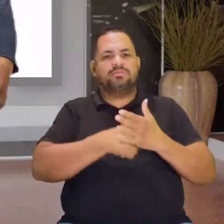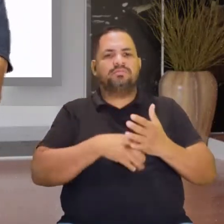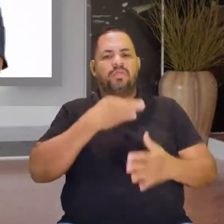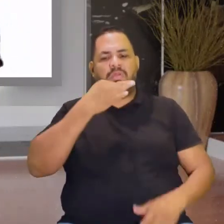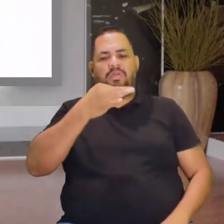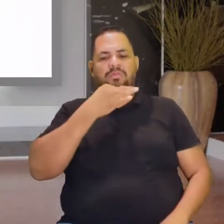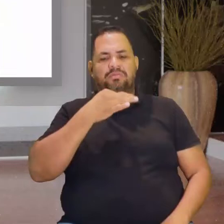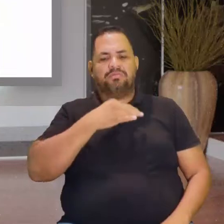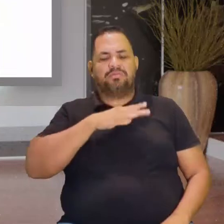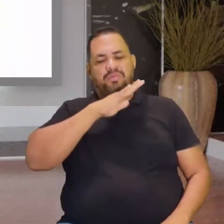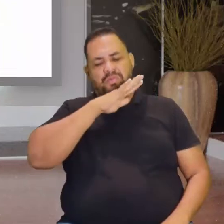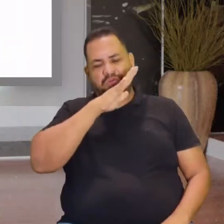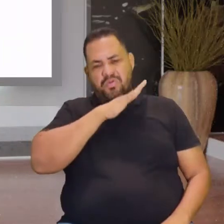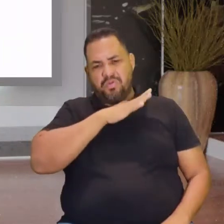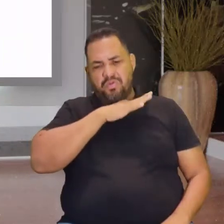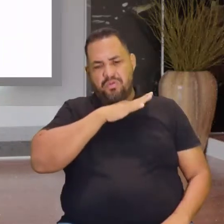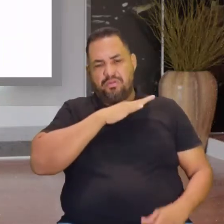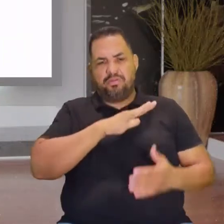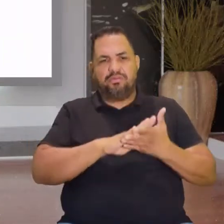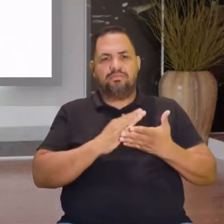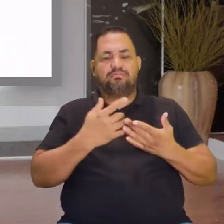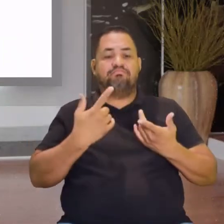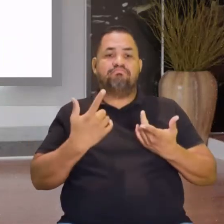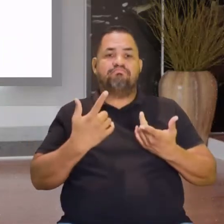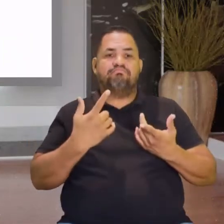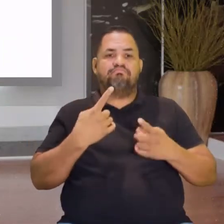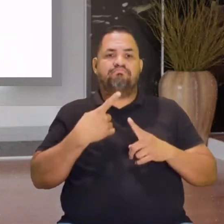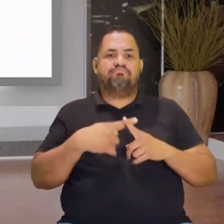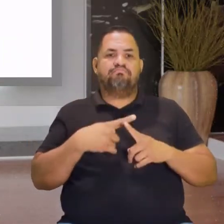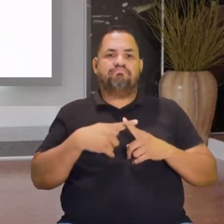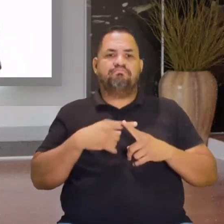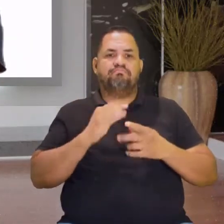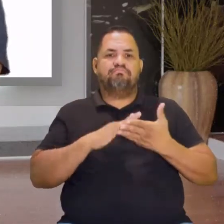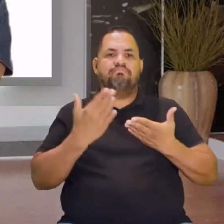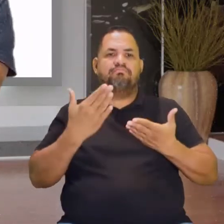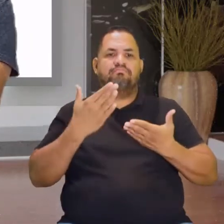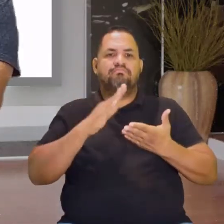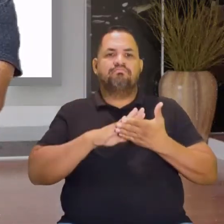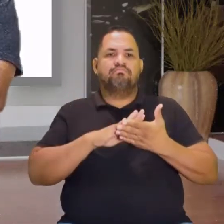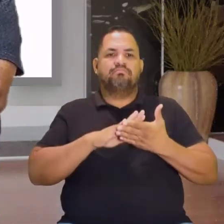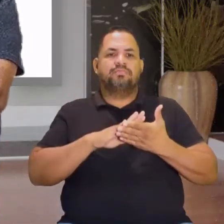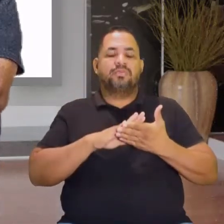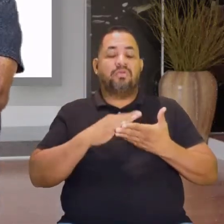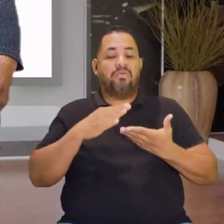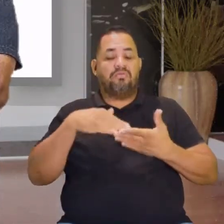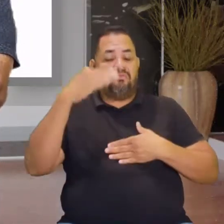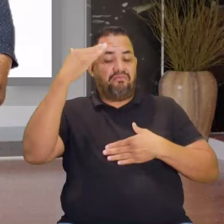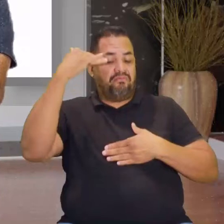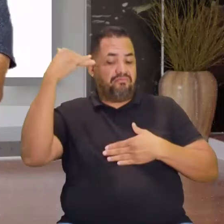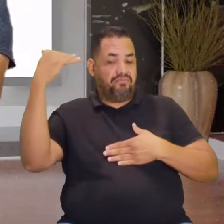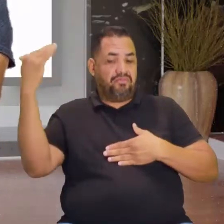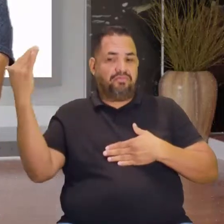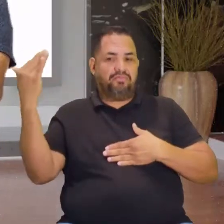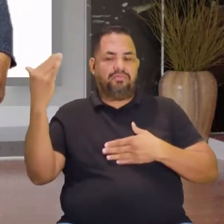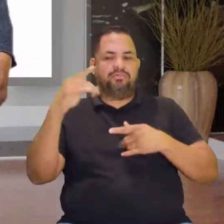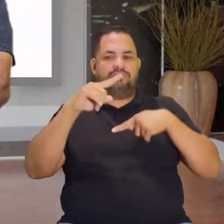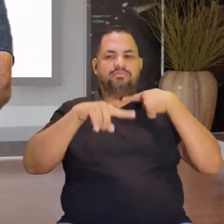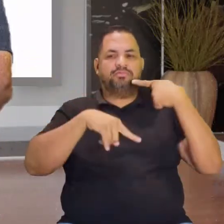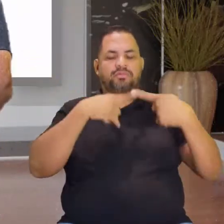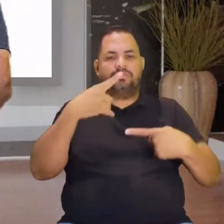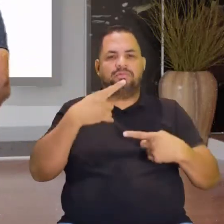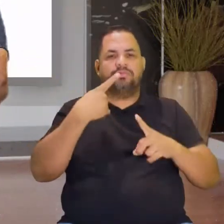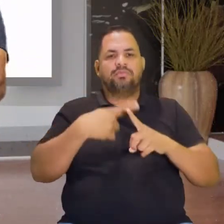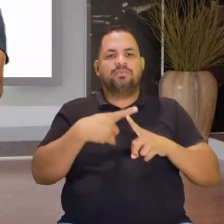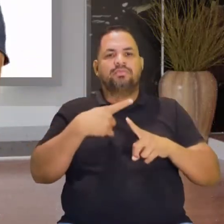crítica negativa e ao mesmo tempo positiva. Por quê? Destacou o trabalho da artista, dela foi mais bem vista ainda,